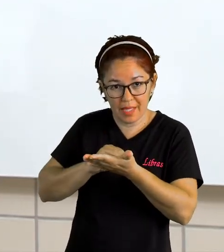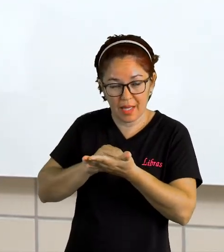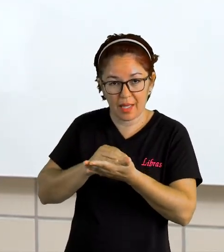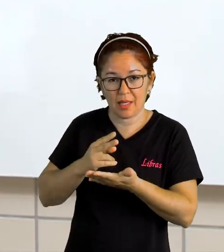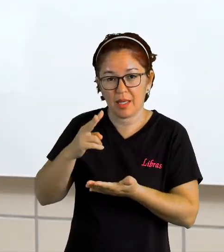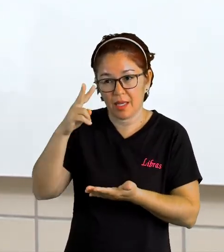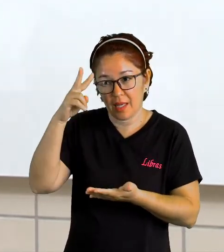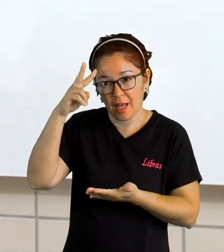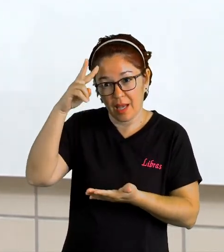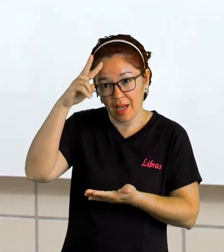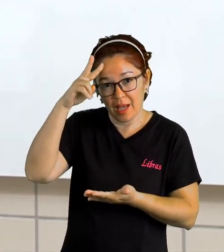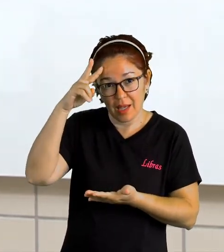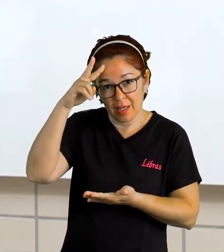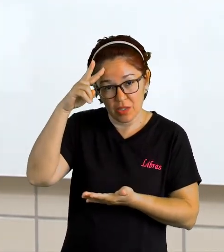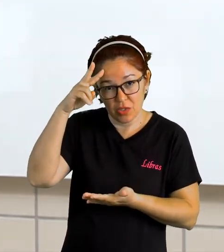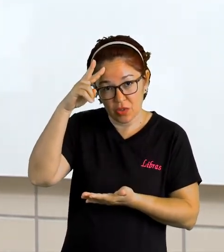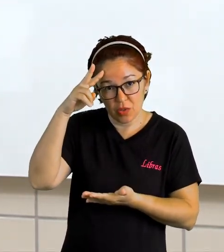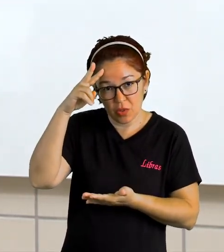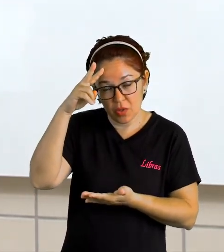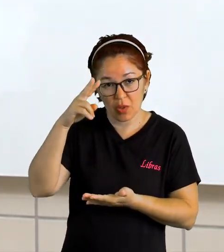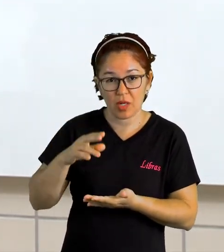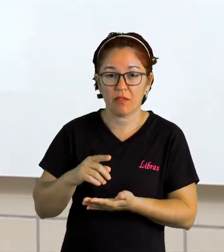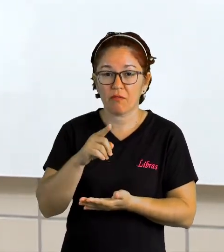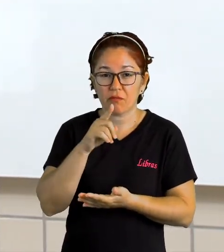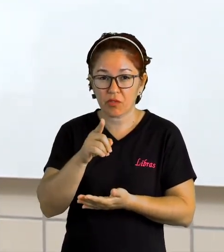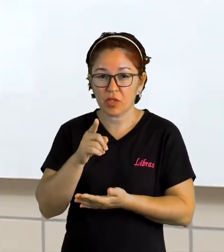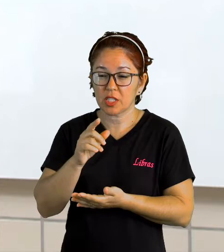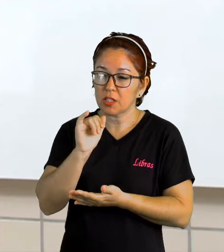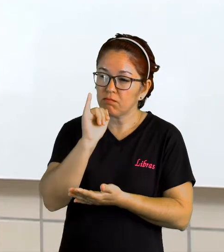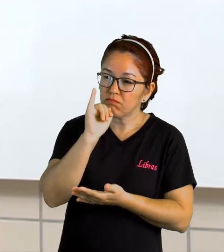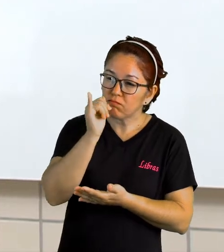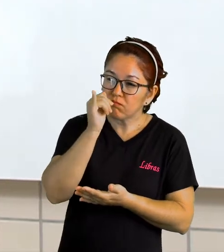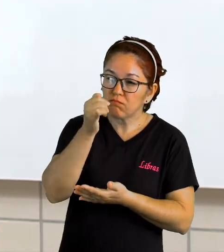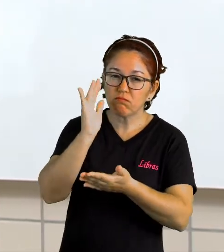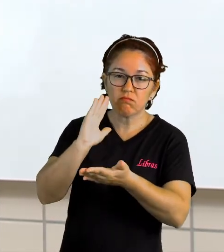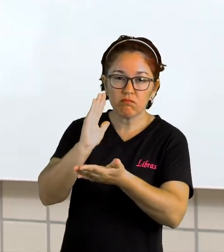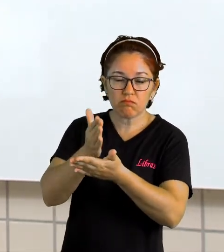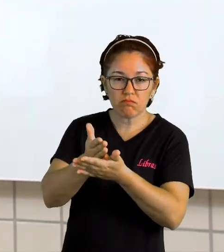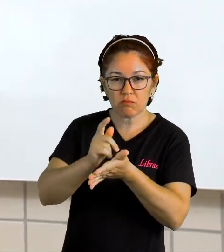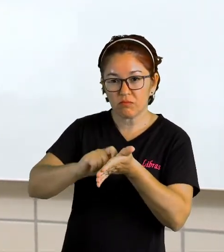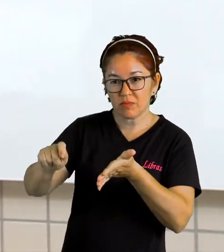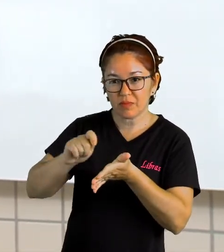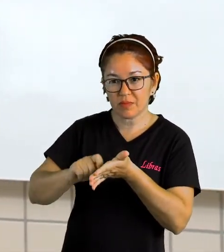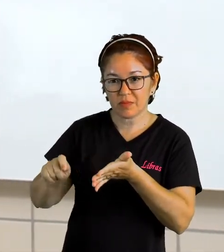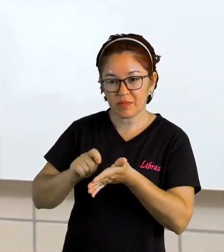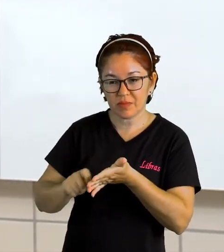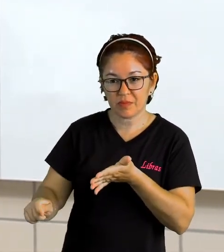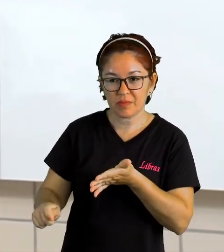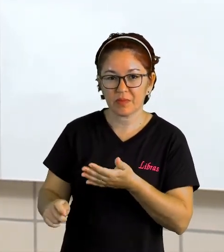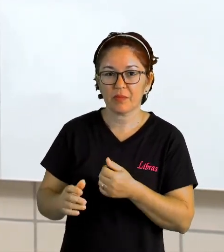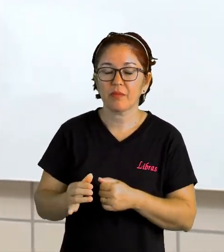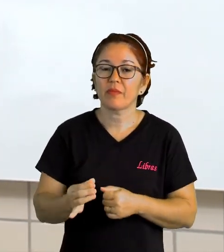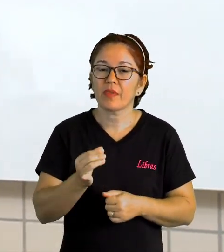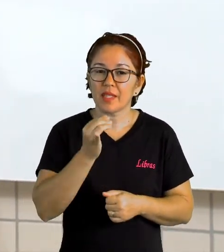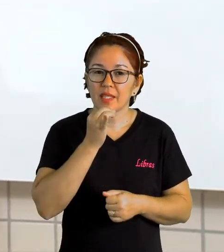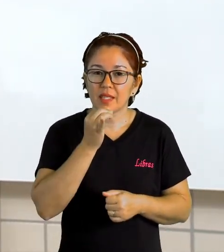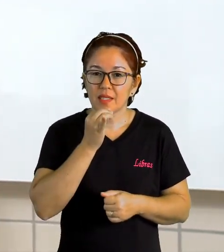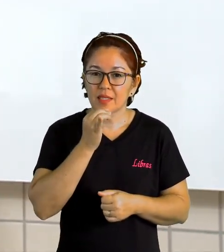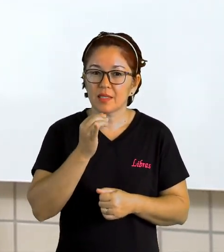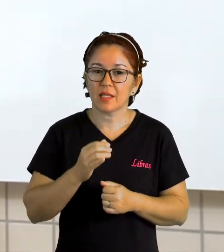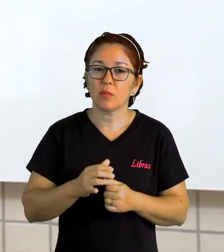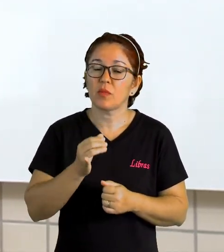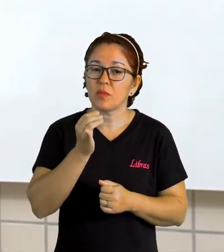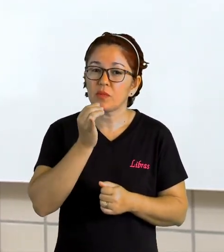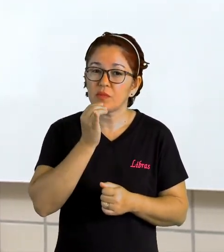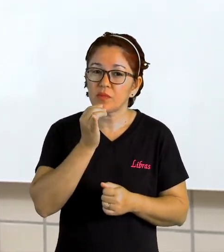direta, ou seja, em forma de discurso direto. O que é um discurso direto? É onde tem a fala do personagem